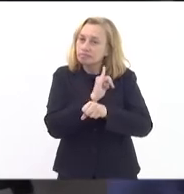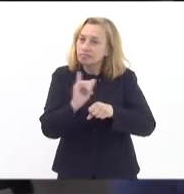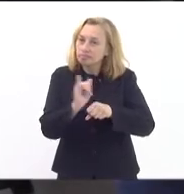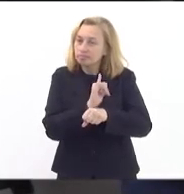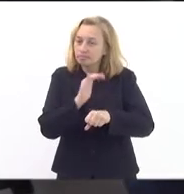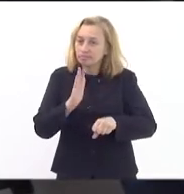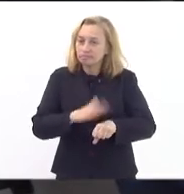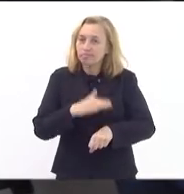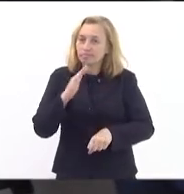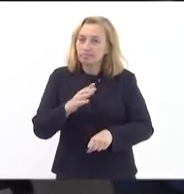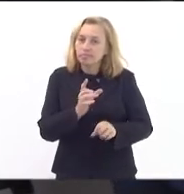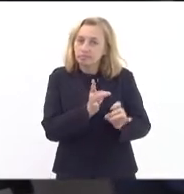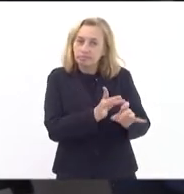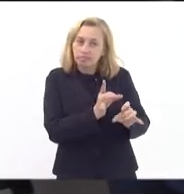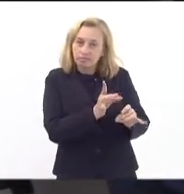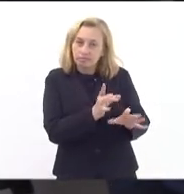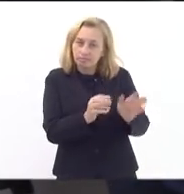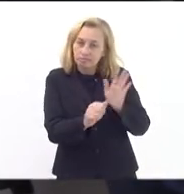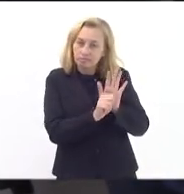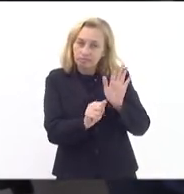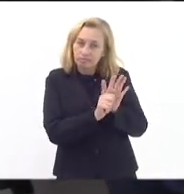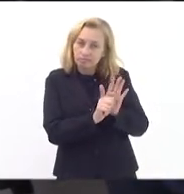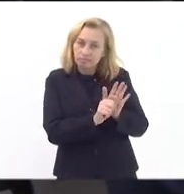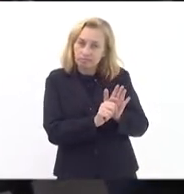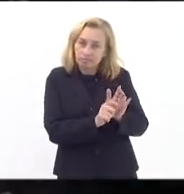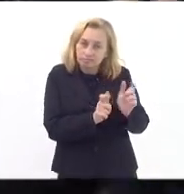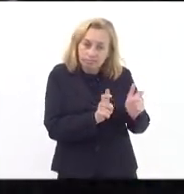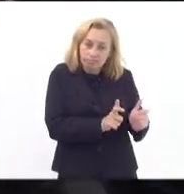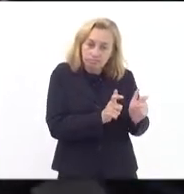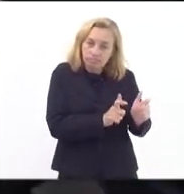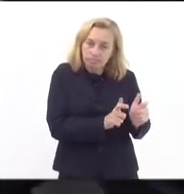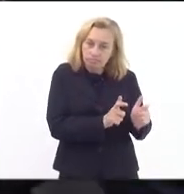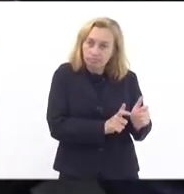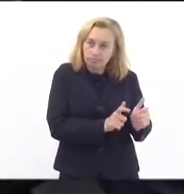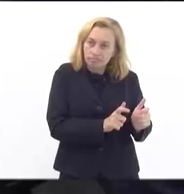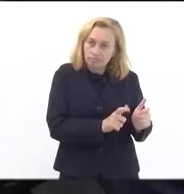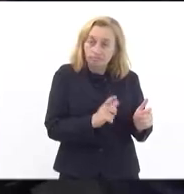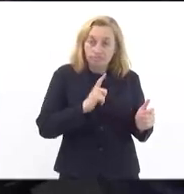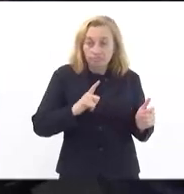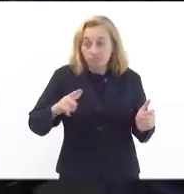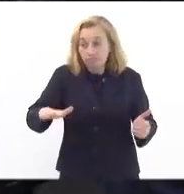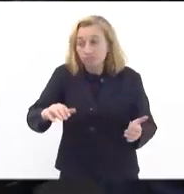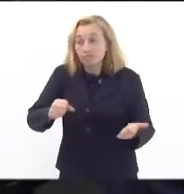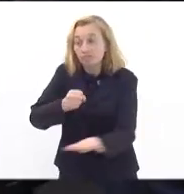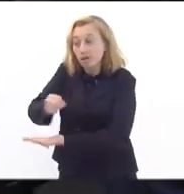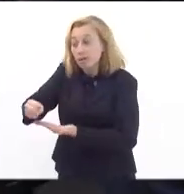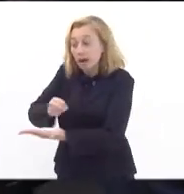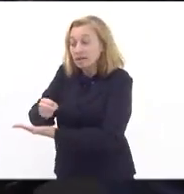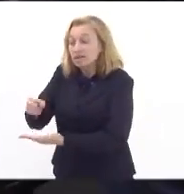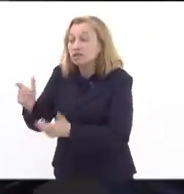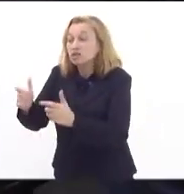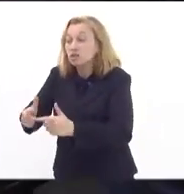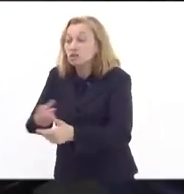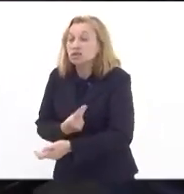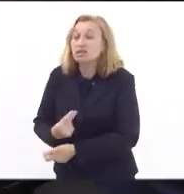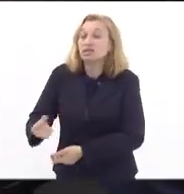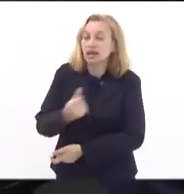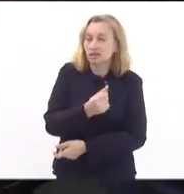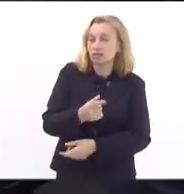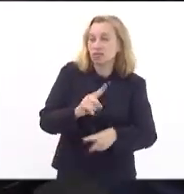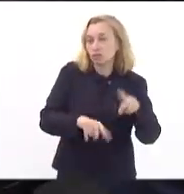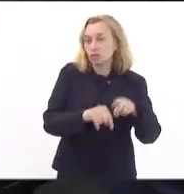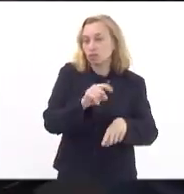estação mesmo que seja uma Estica e e tem uma base da onde assistir cá sai né